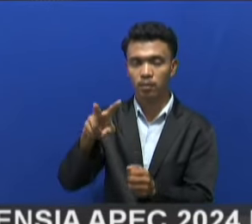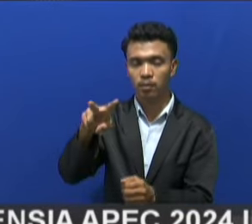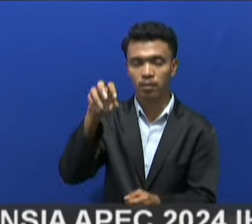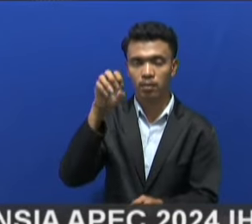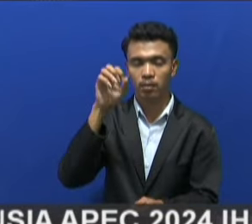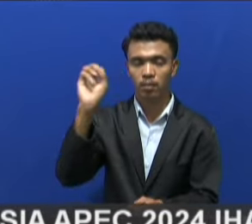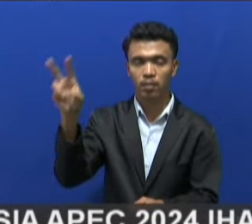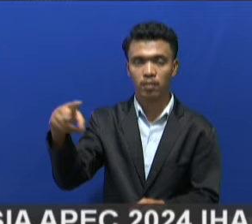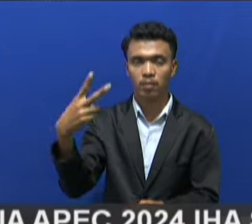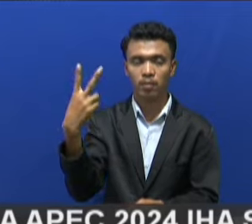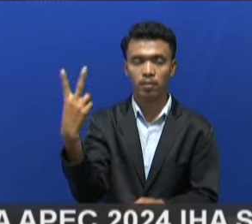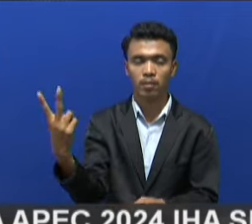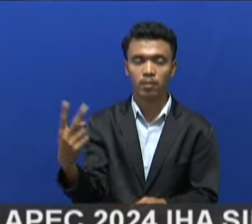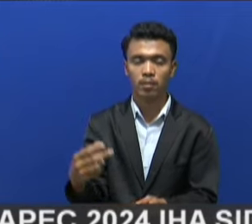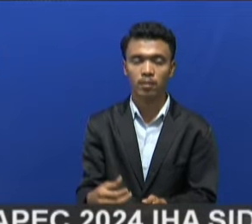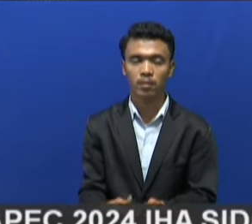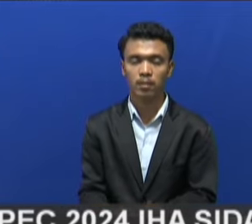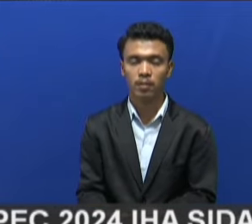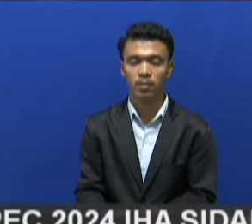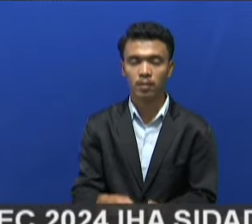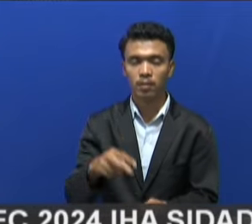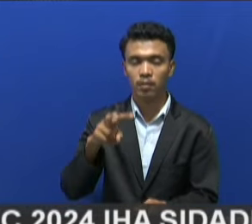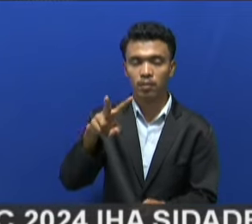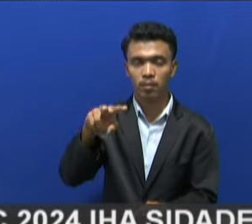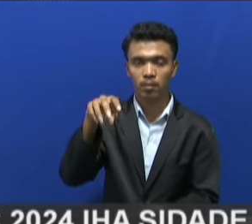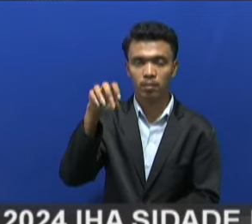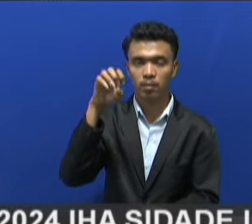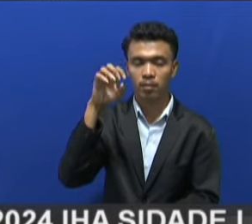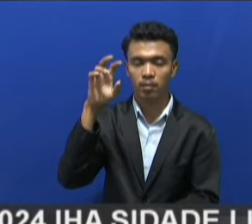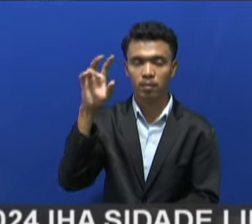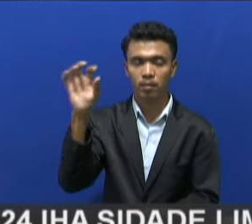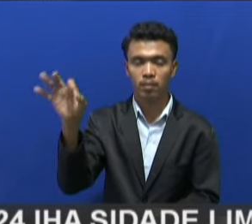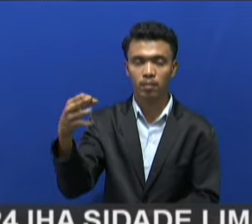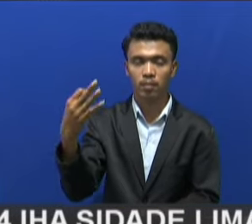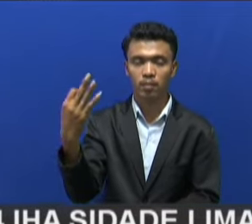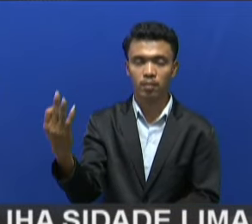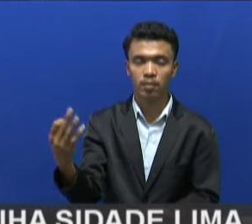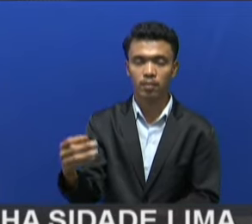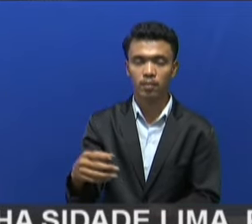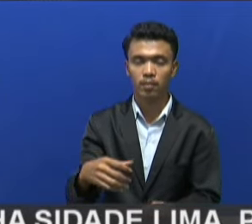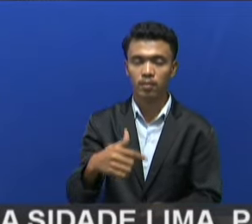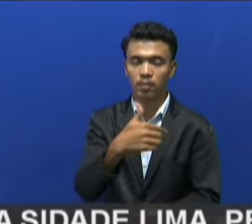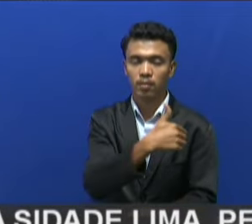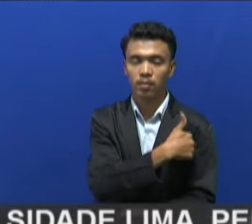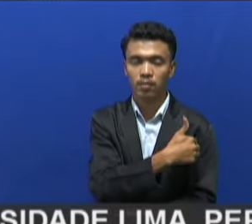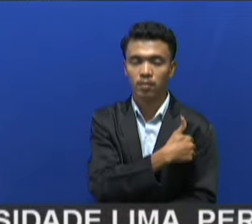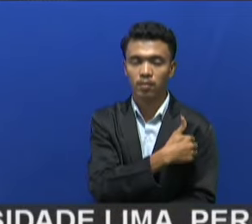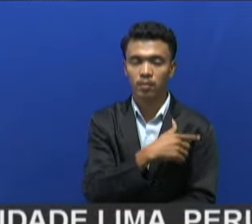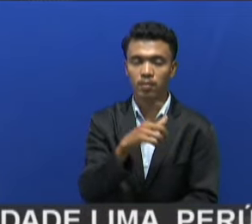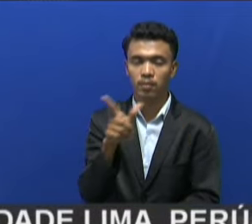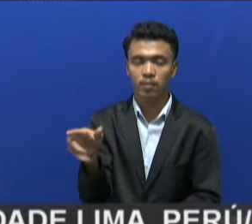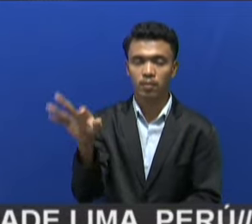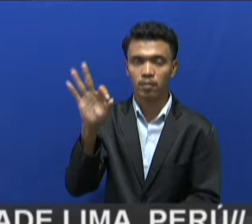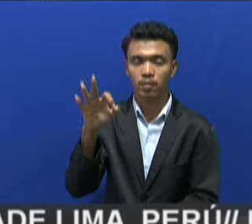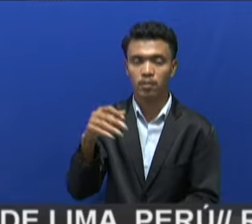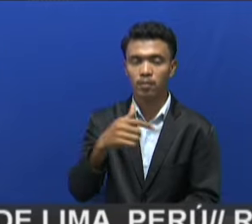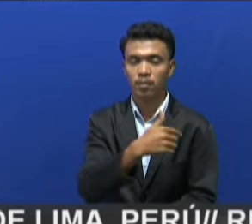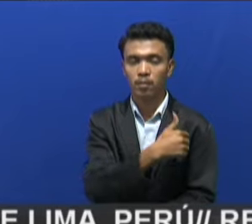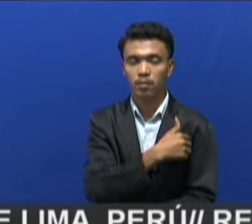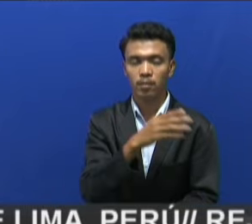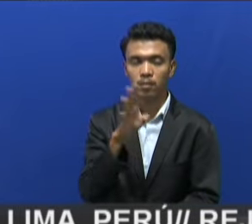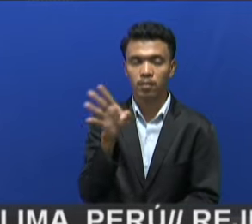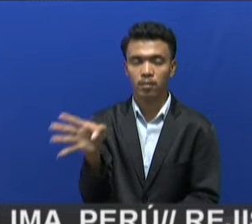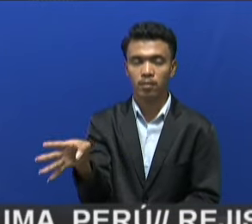caixas, T Glass, né, 219 caixas, Coca-Cola 22 caixas, Sprite 40 caixas,